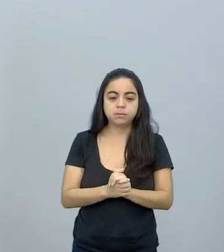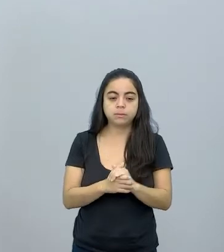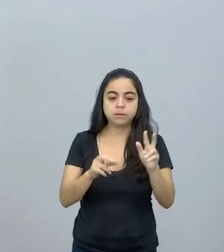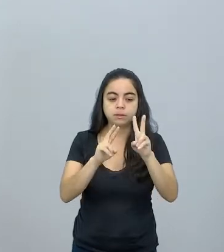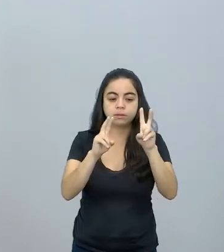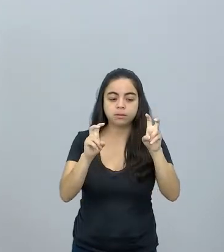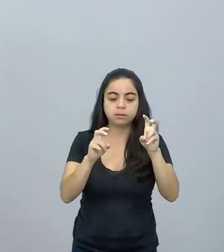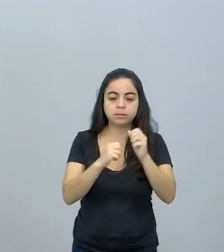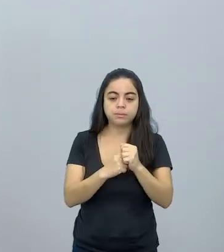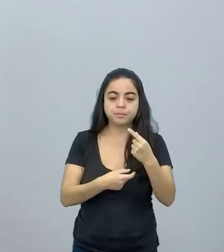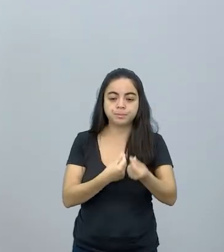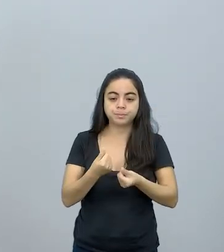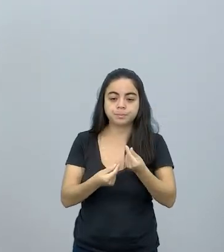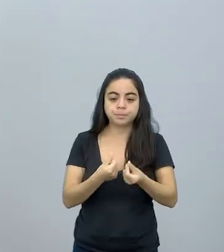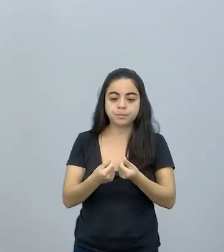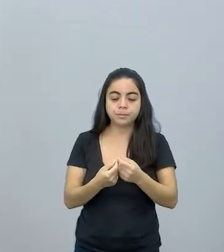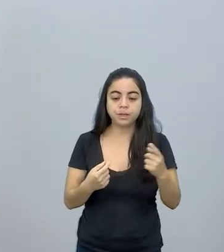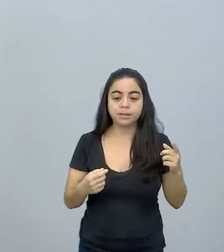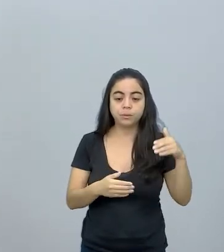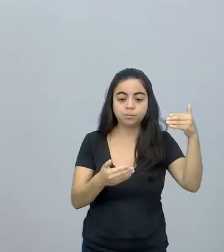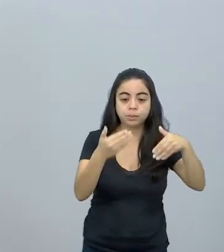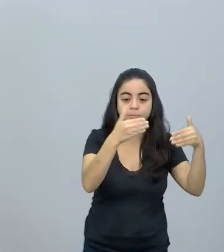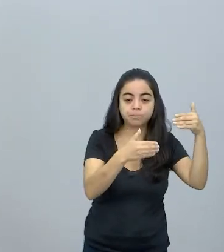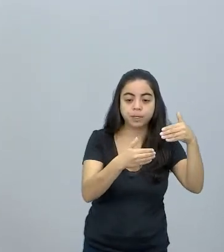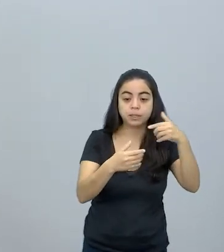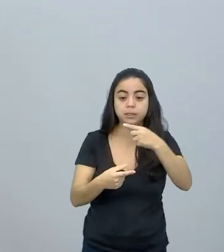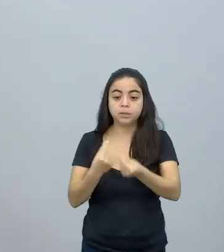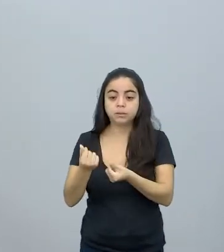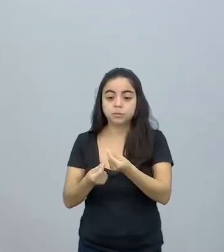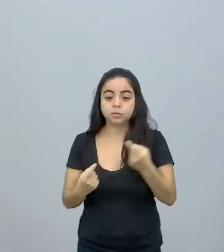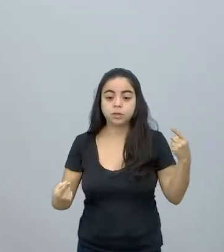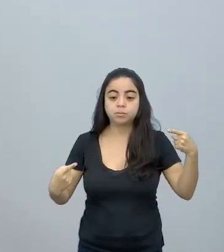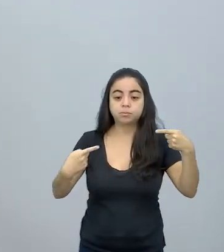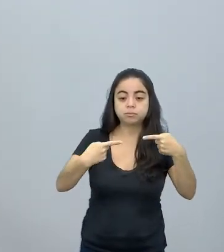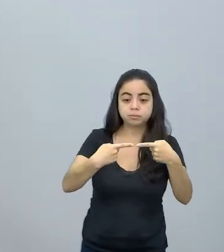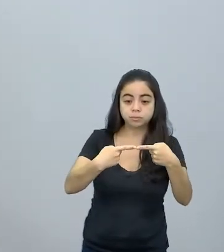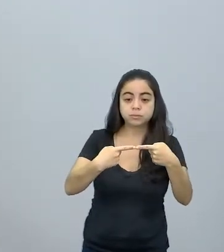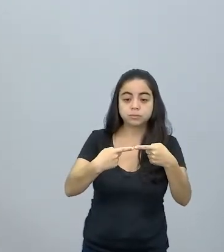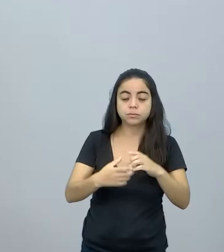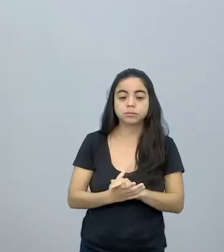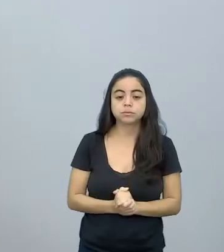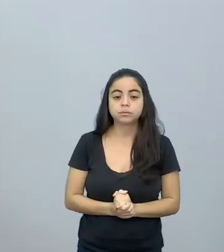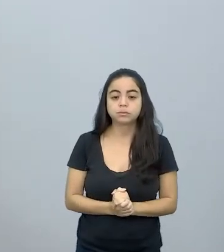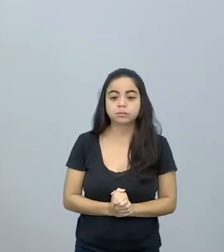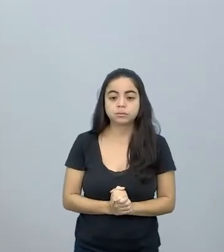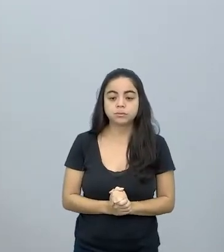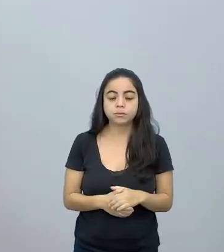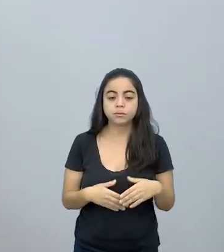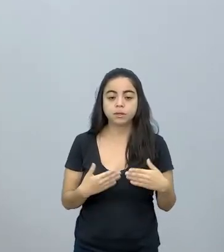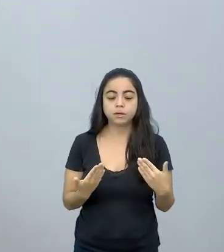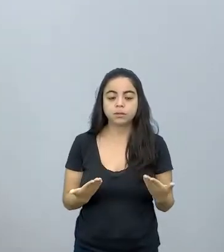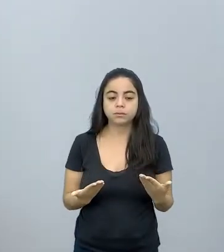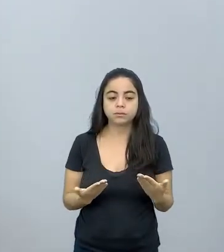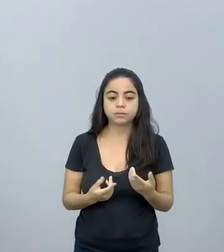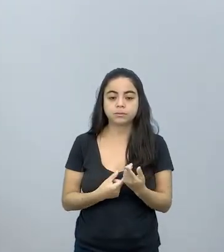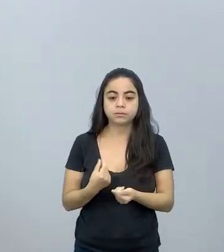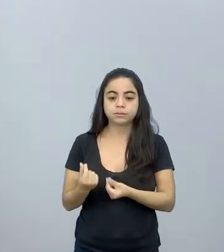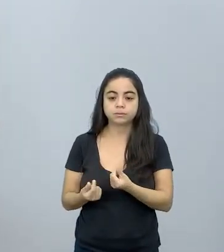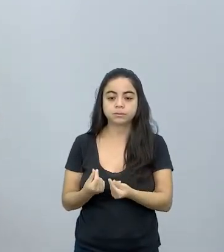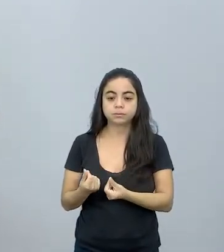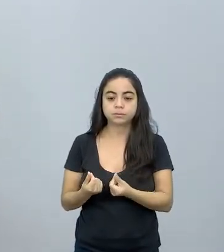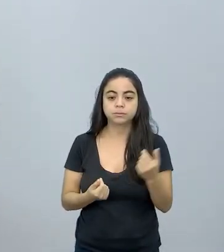econômica, duas coisas juntas, né? Então, uma coisa em relação à outra, né? O fator econômico